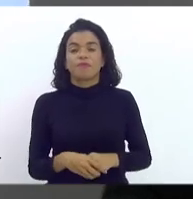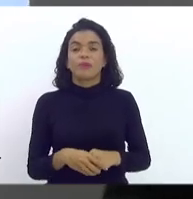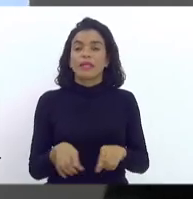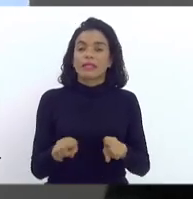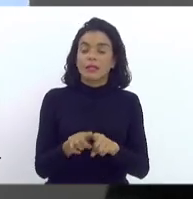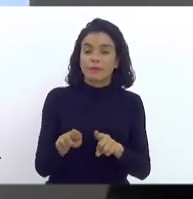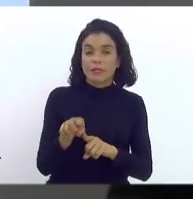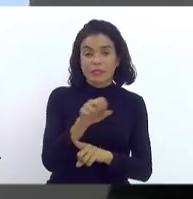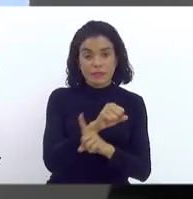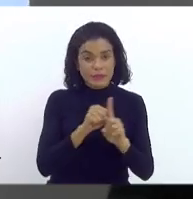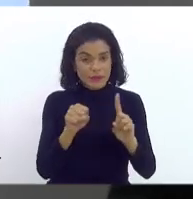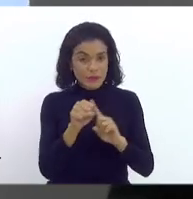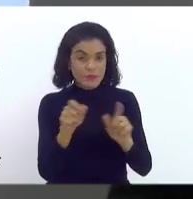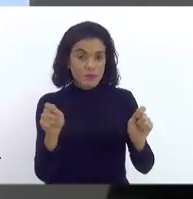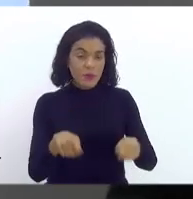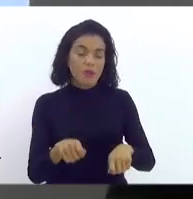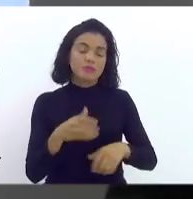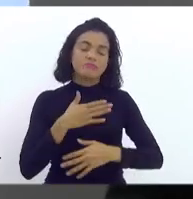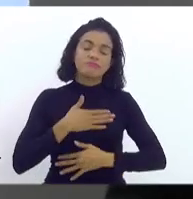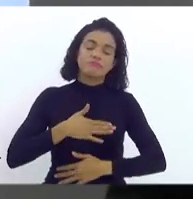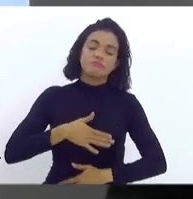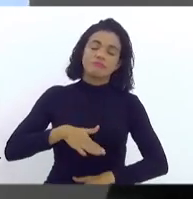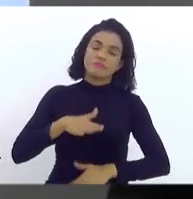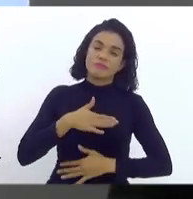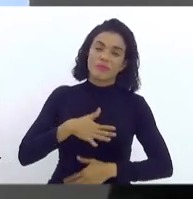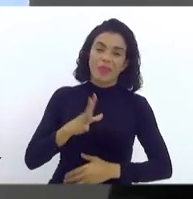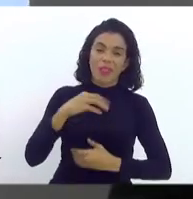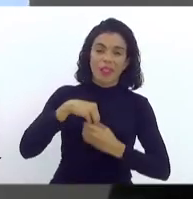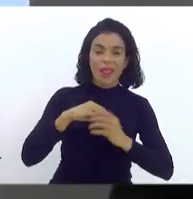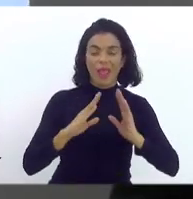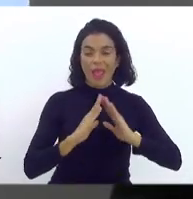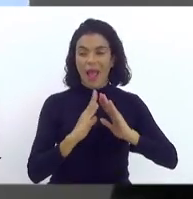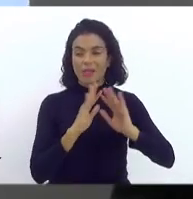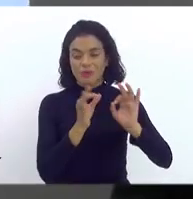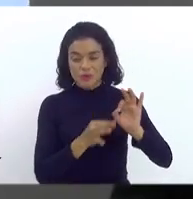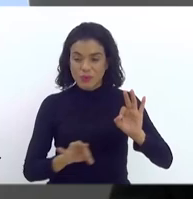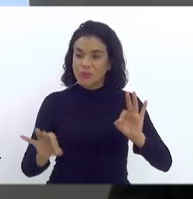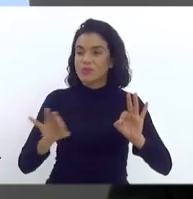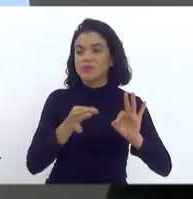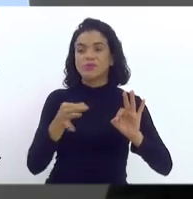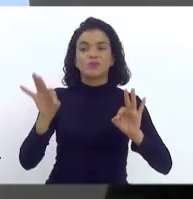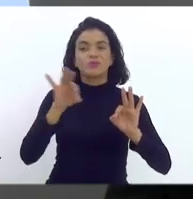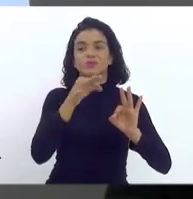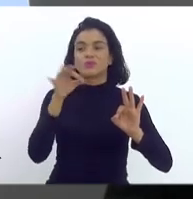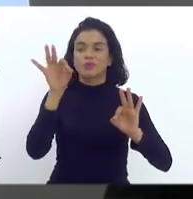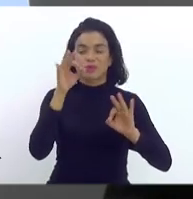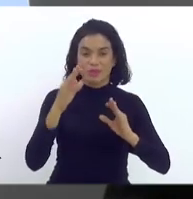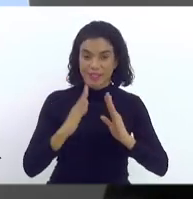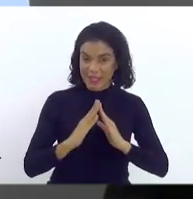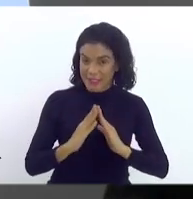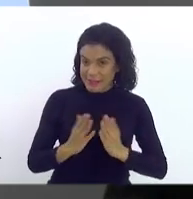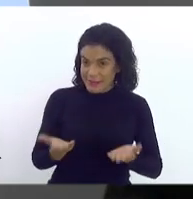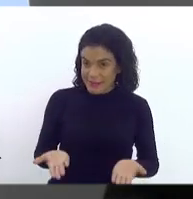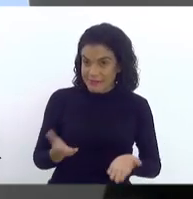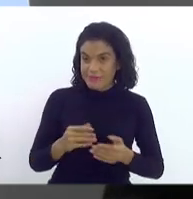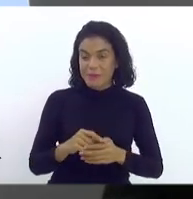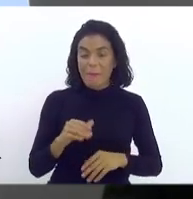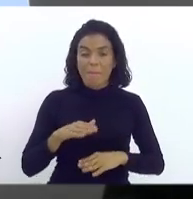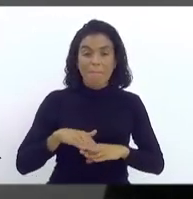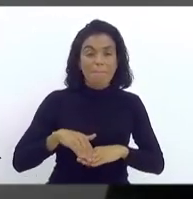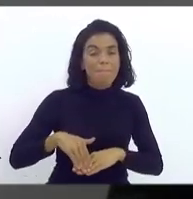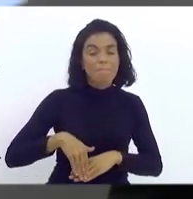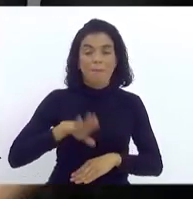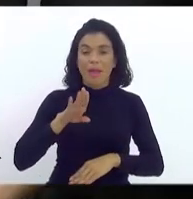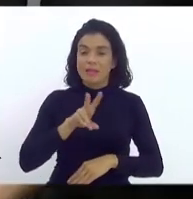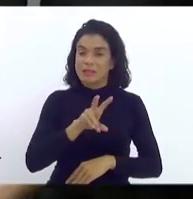a sociedade possa estar tranquila com gás dentro de suas residências, que é o nosso lugar mais seguro, né? Aí são mais de